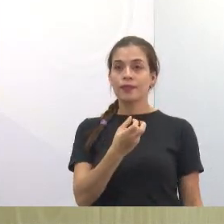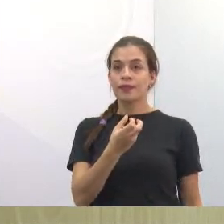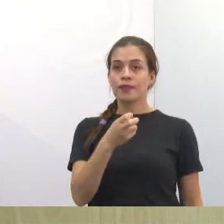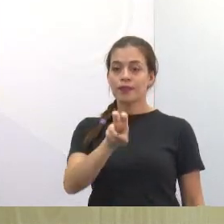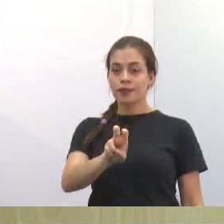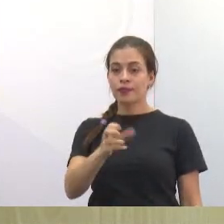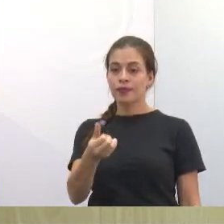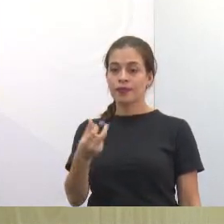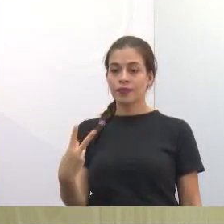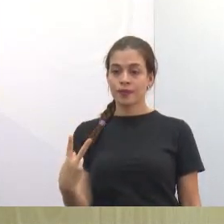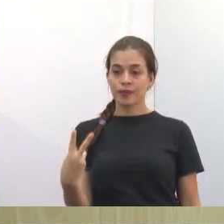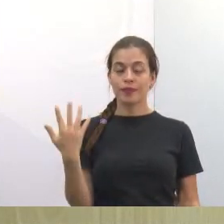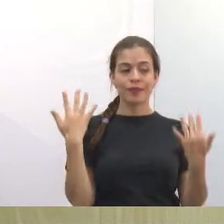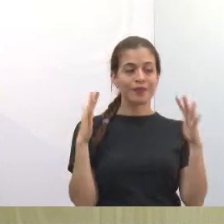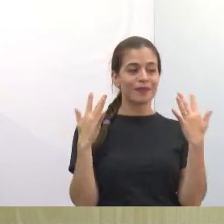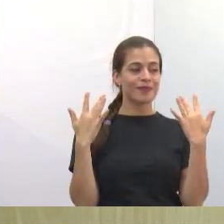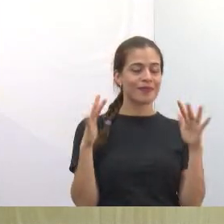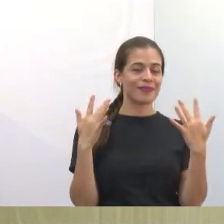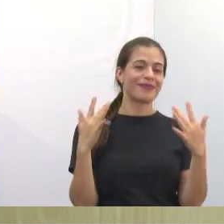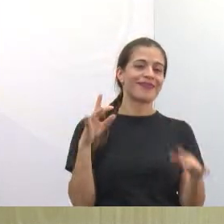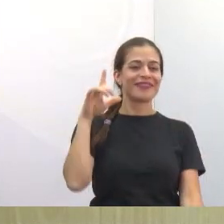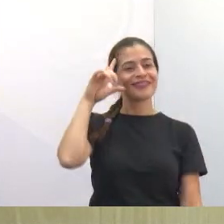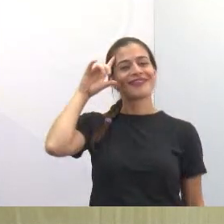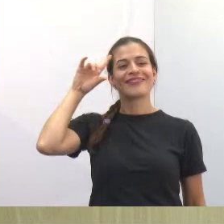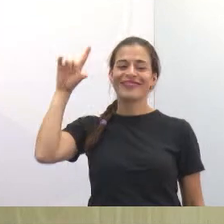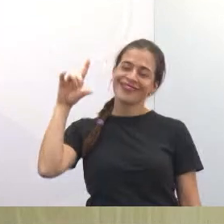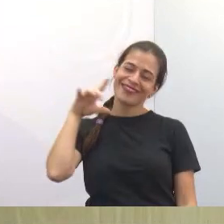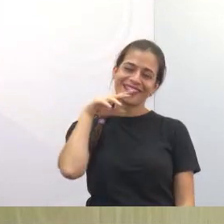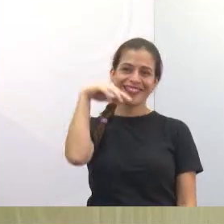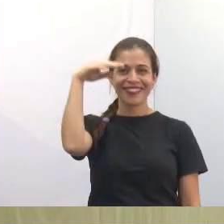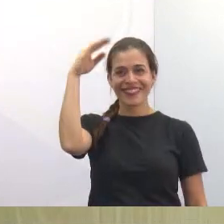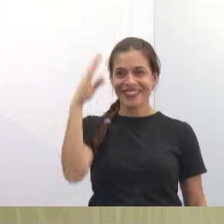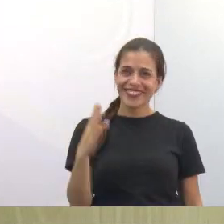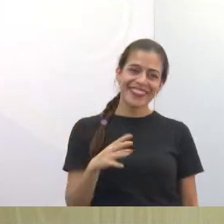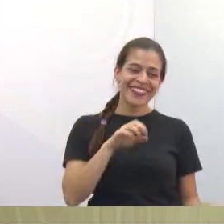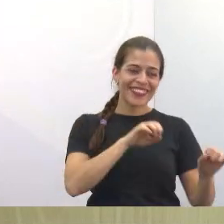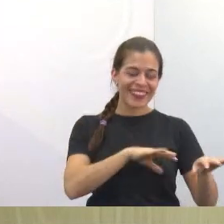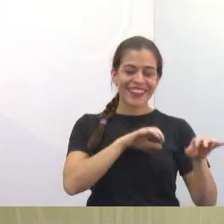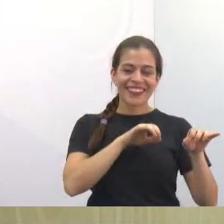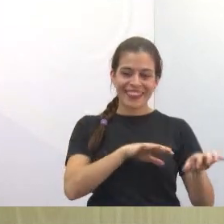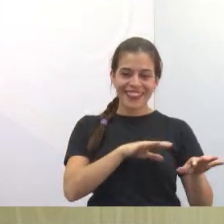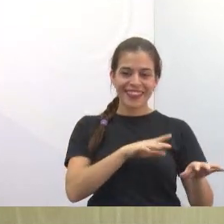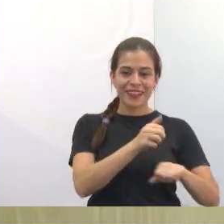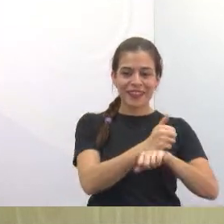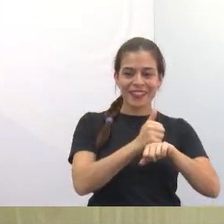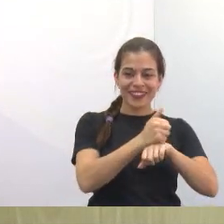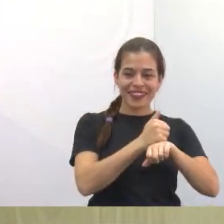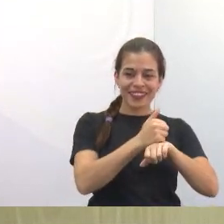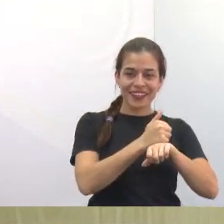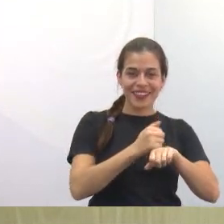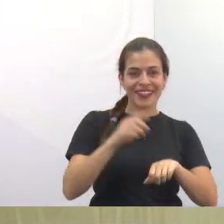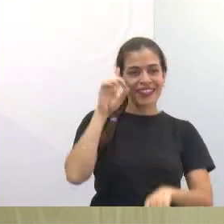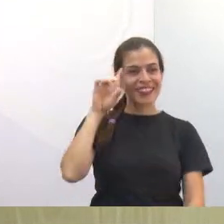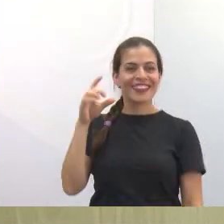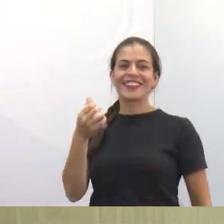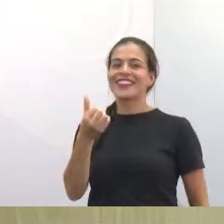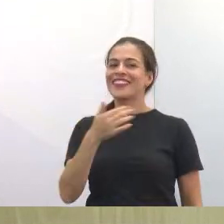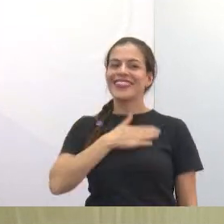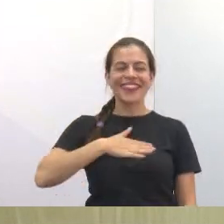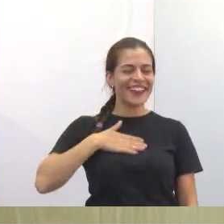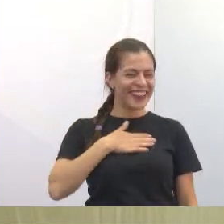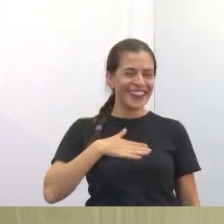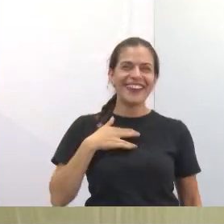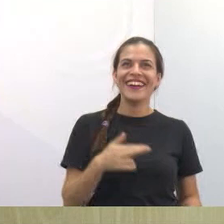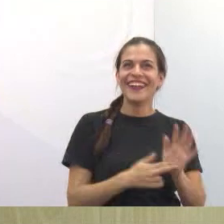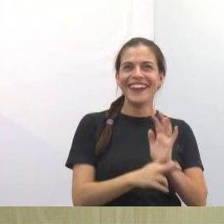moção comemorativa pelo transcurso do Dia Nacional dos Profissionais da Educação, celebrado em 6 de agosto. Autoria, Roninha.